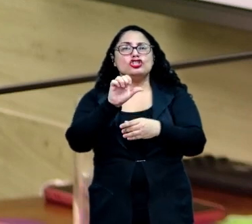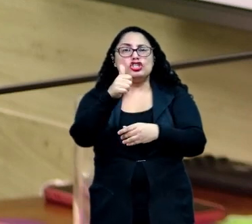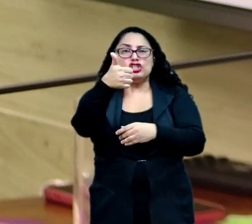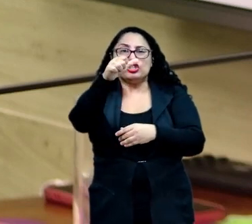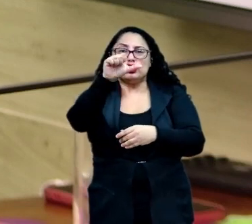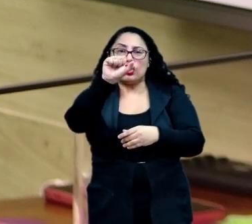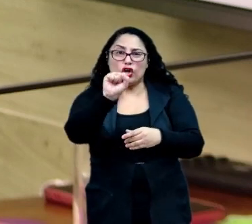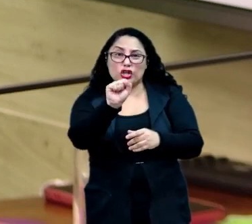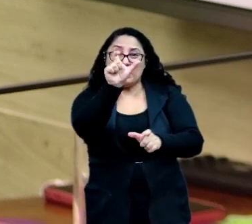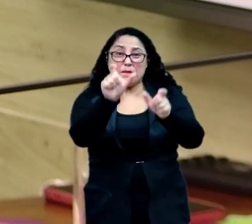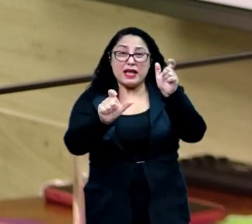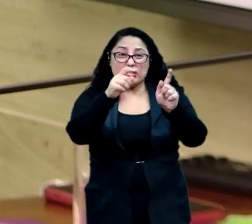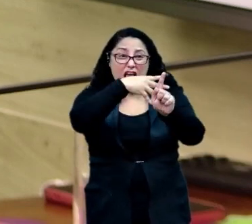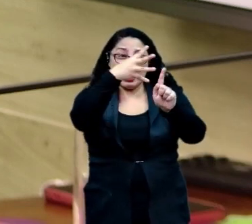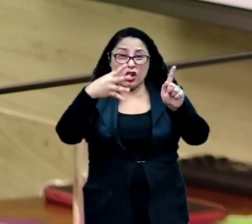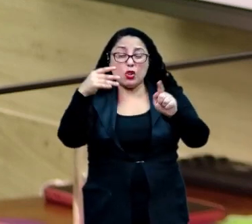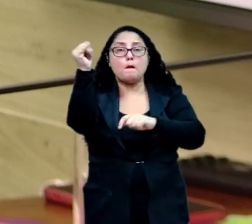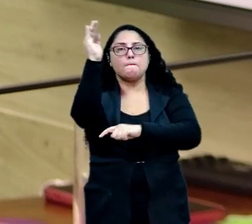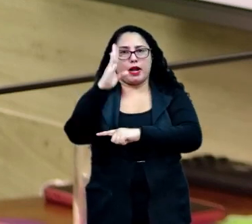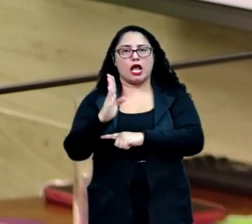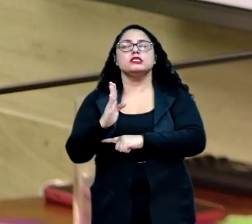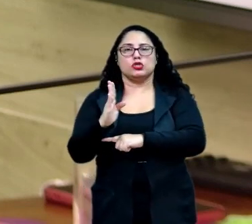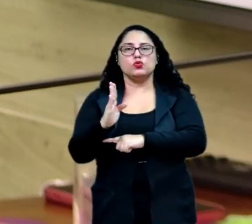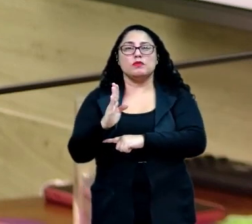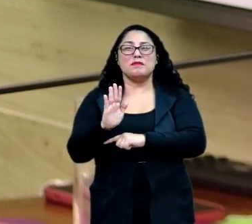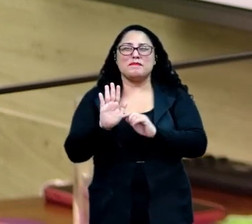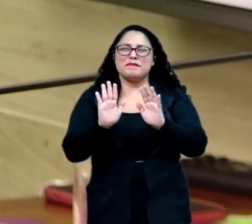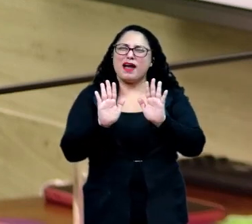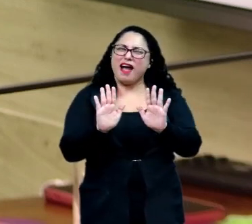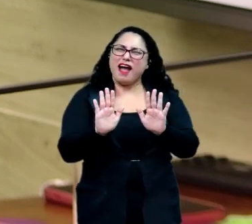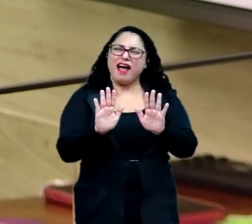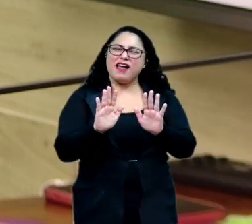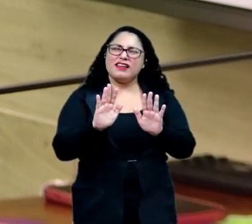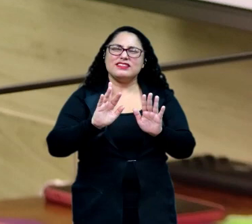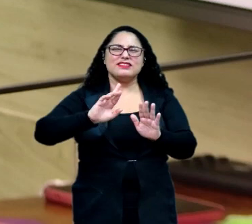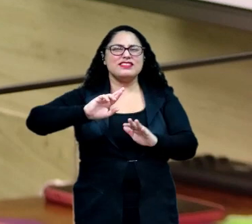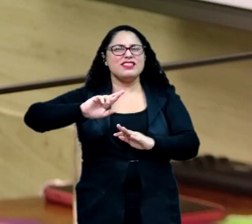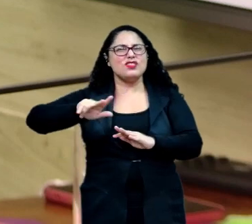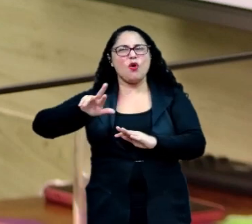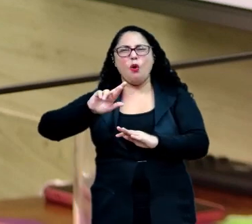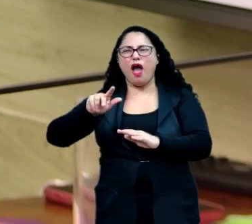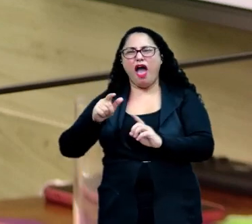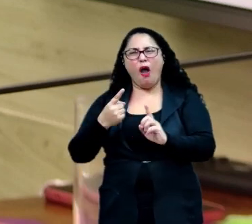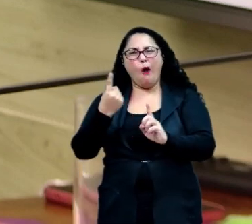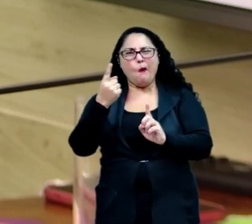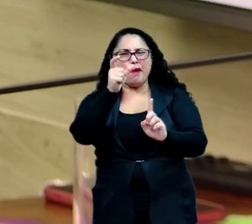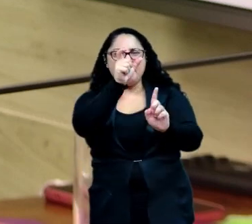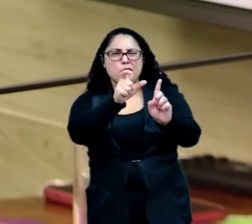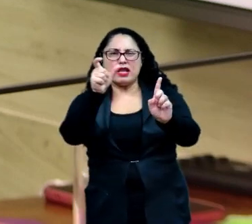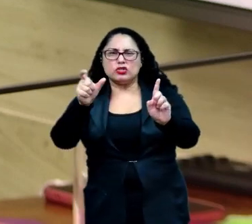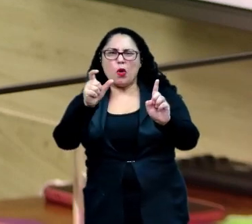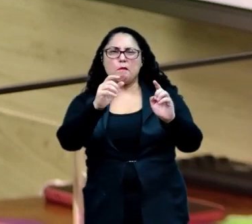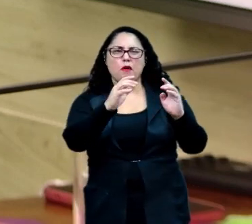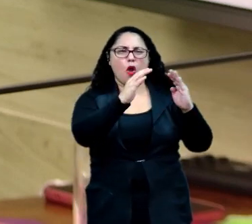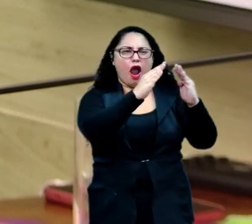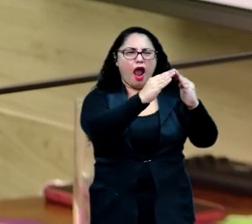pessoas LGBTs no Brasil. Mas ela não chega a ser uma pessoa por casa.